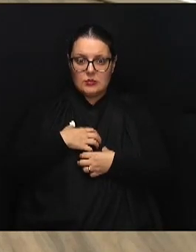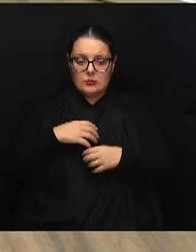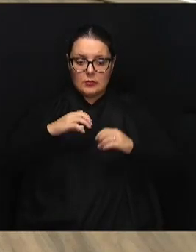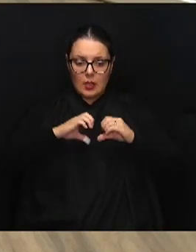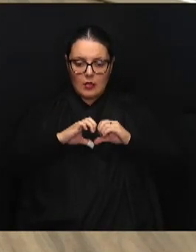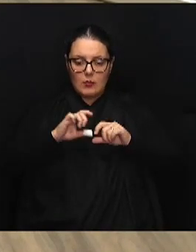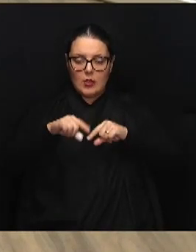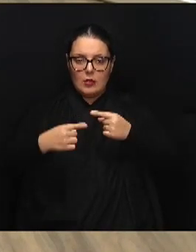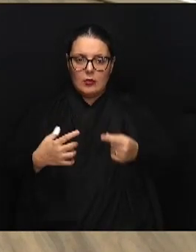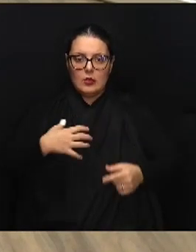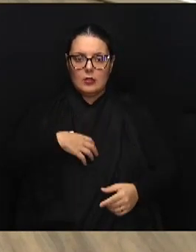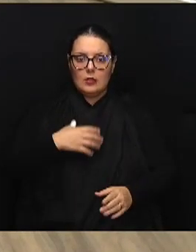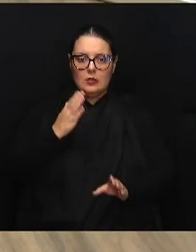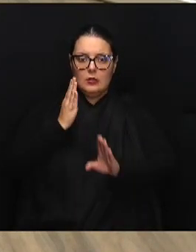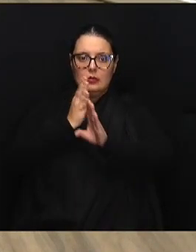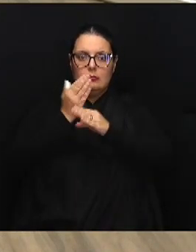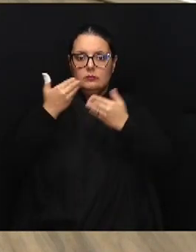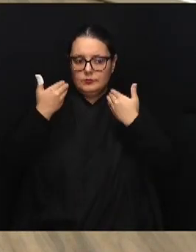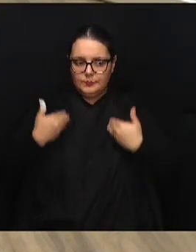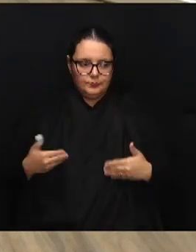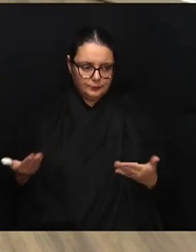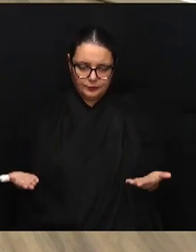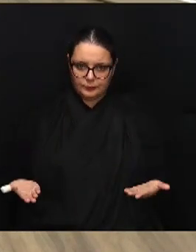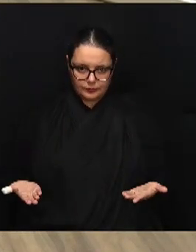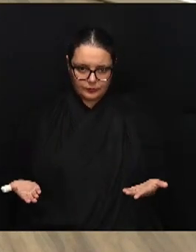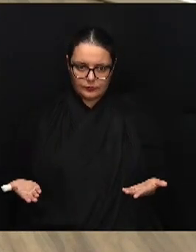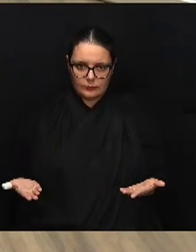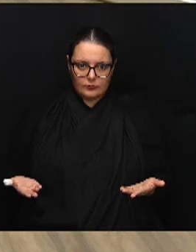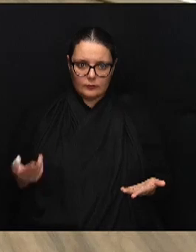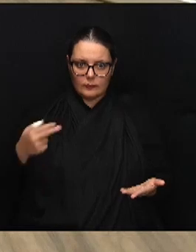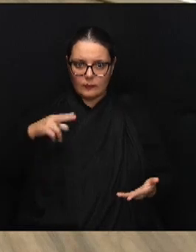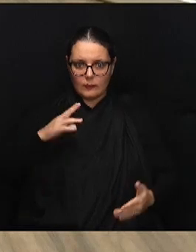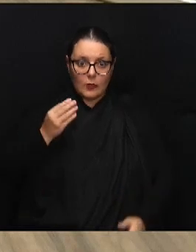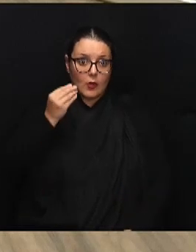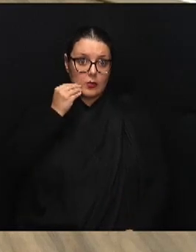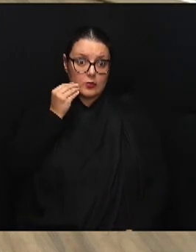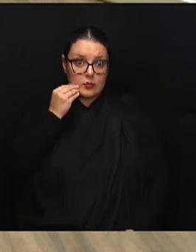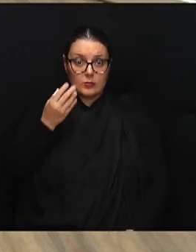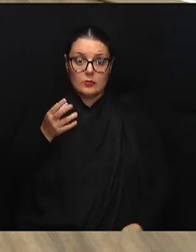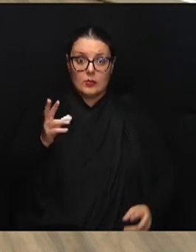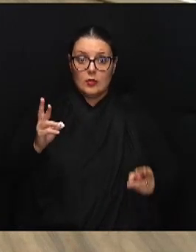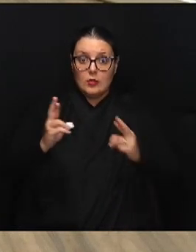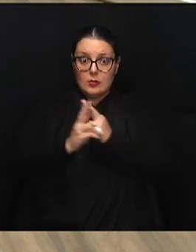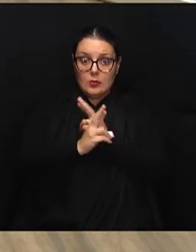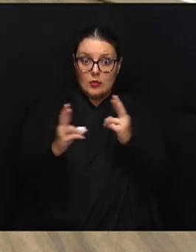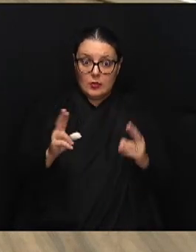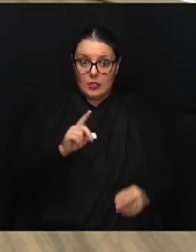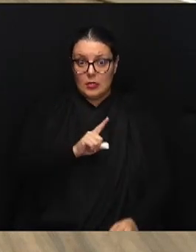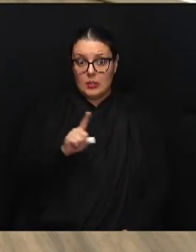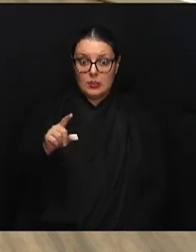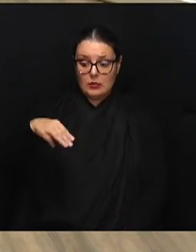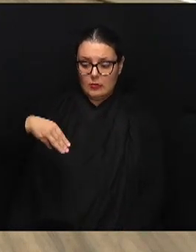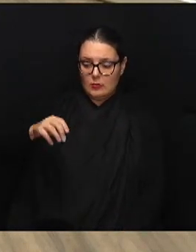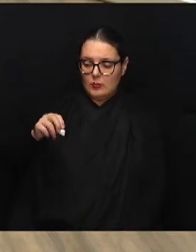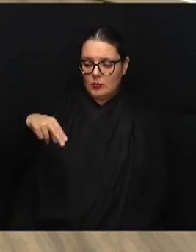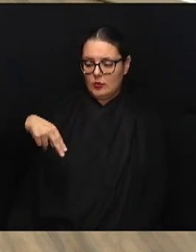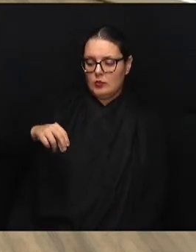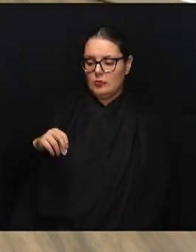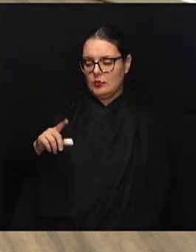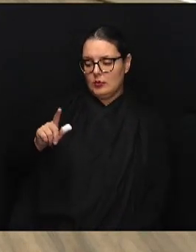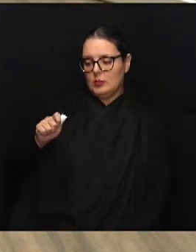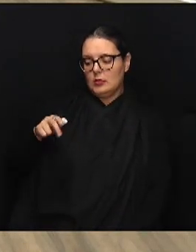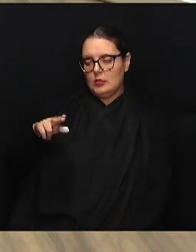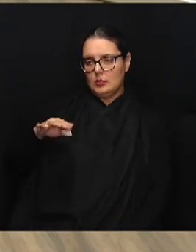se descobriu ou foi tentar, de repente, uma relação não monogâmica. Então, quer dizer, isso